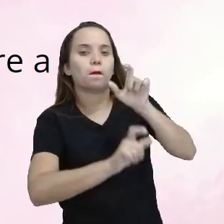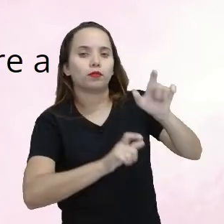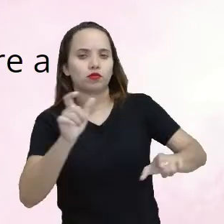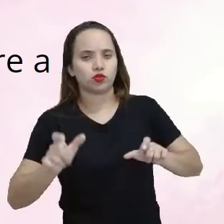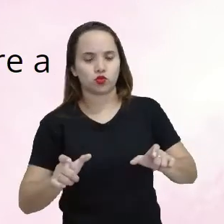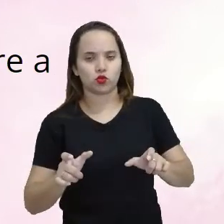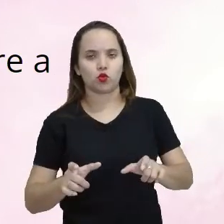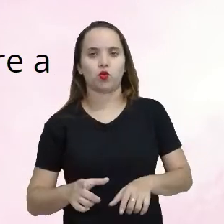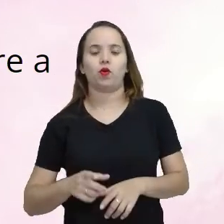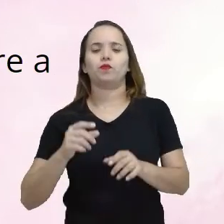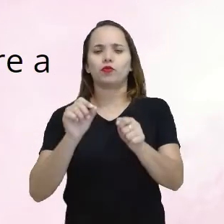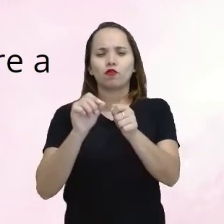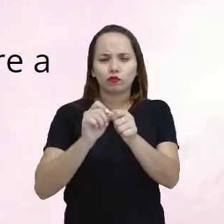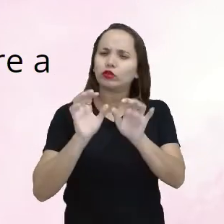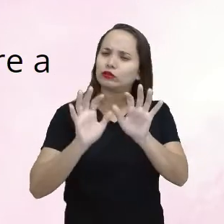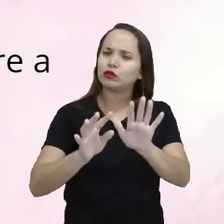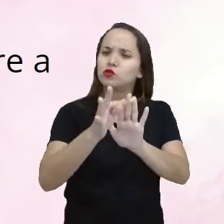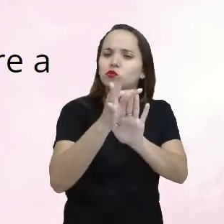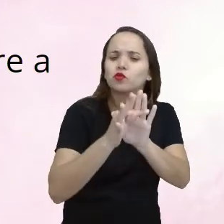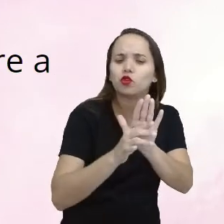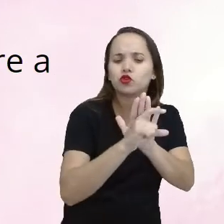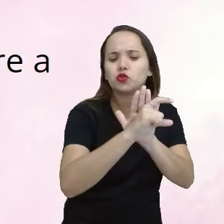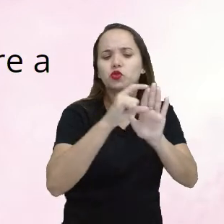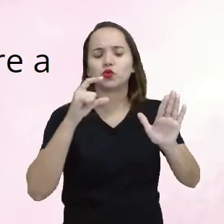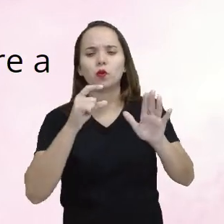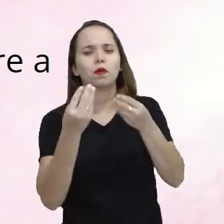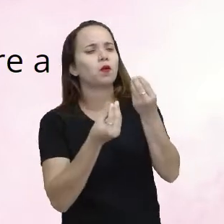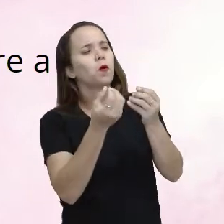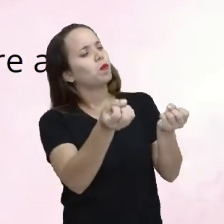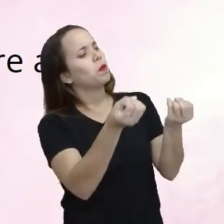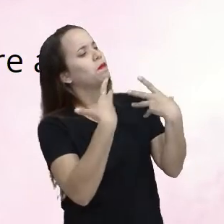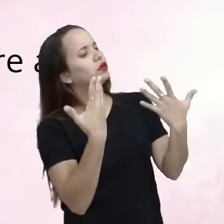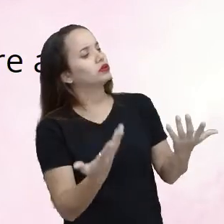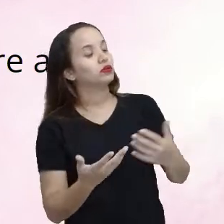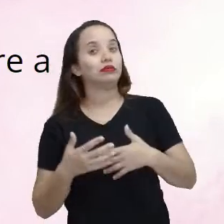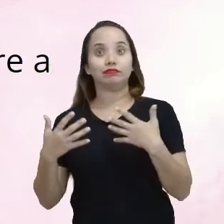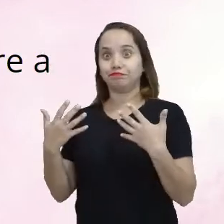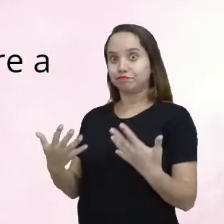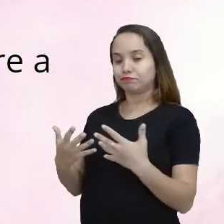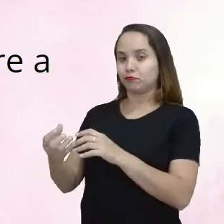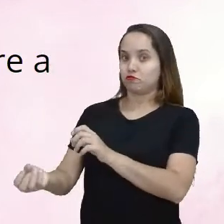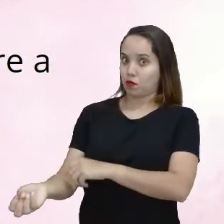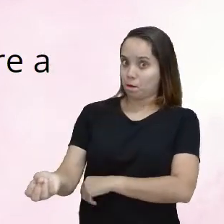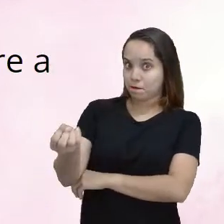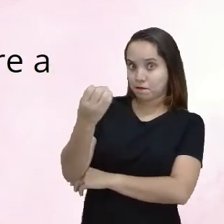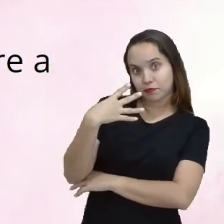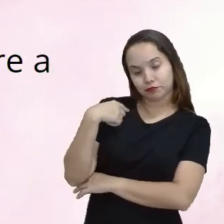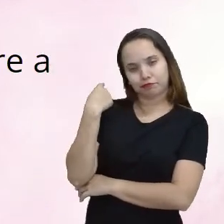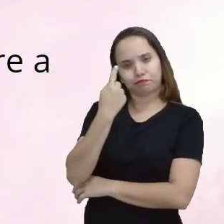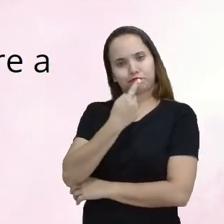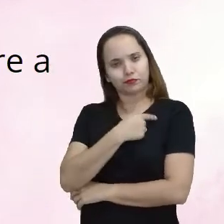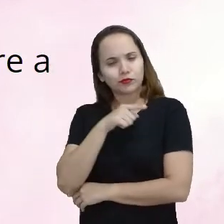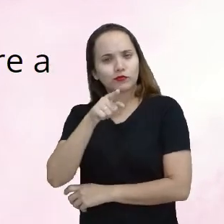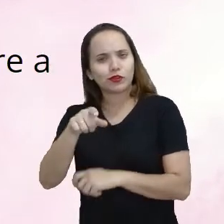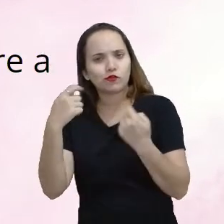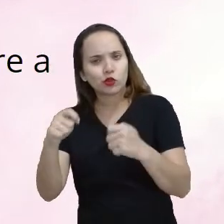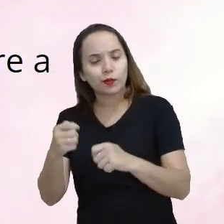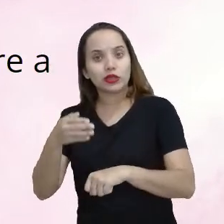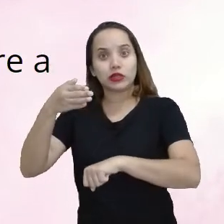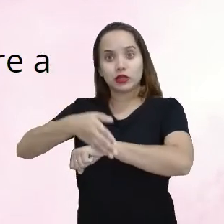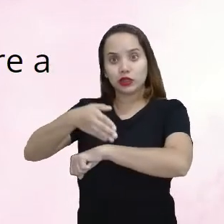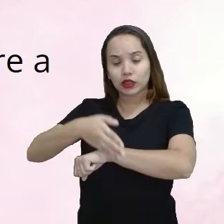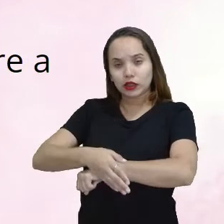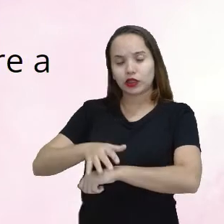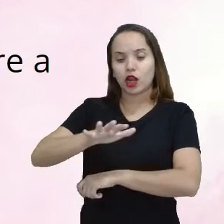esse parágrafo, um textinho, e como é que faz para mandar pra gente, Armando? Então, para você mandar esse parágrafo pra gente, você vai lá na